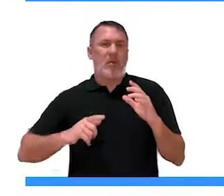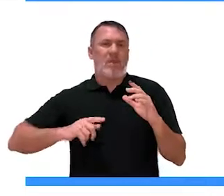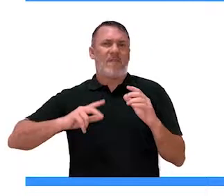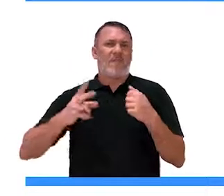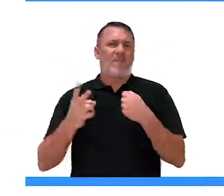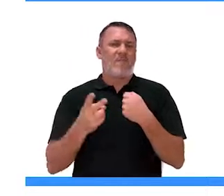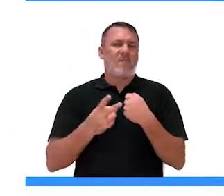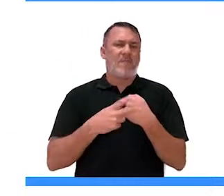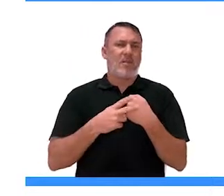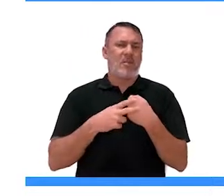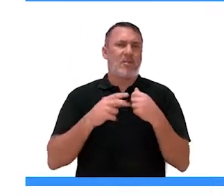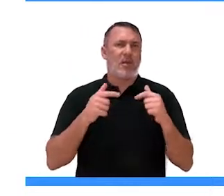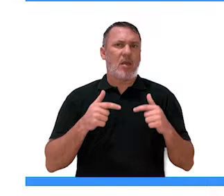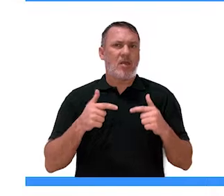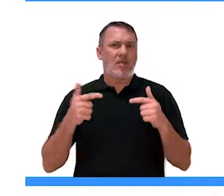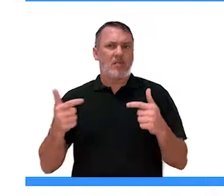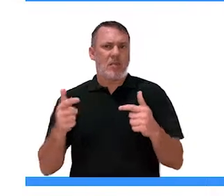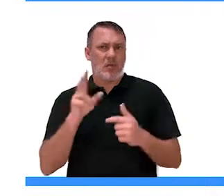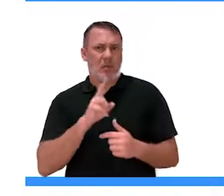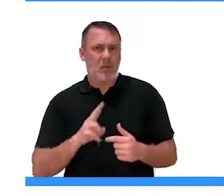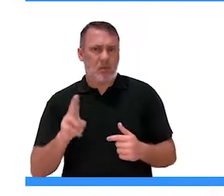de um verbo de ação?